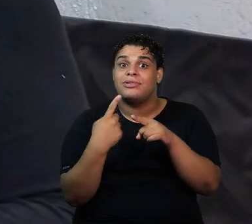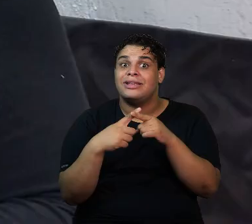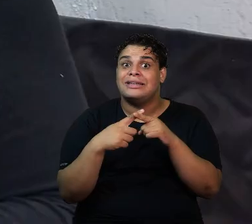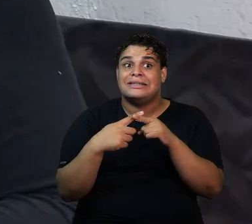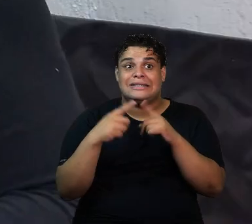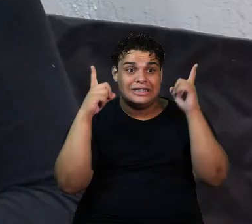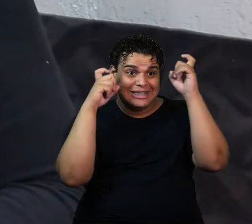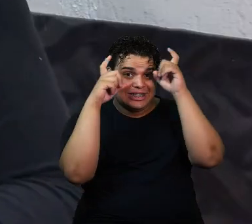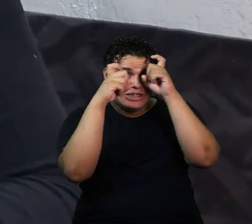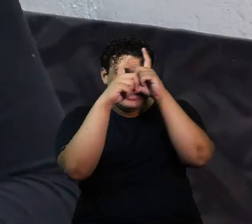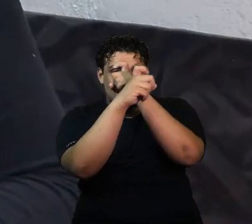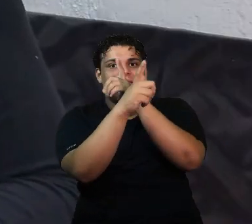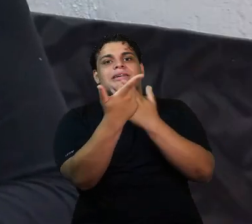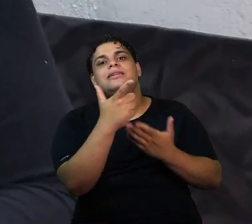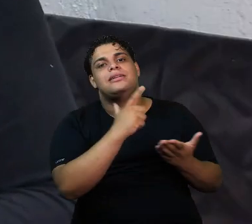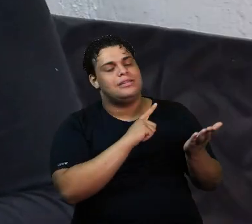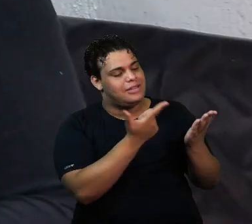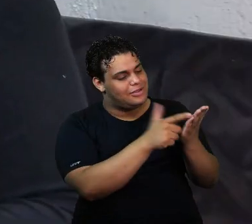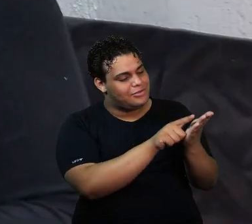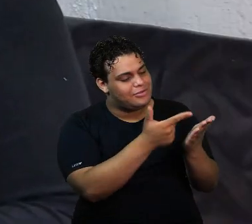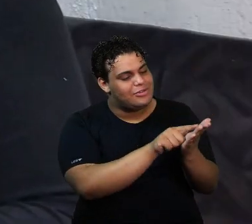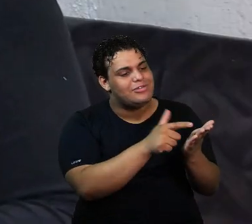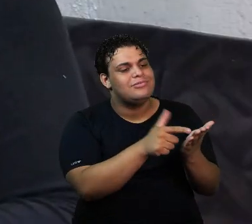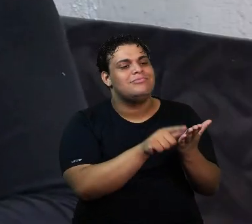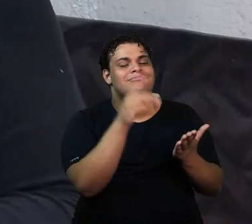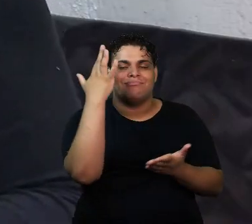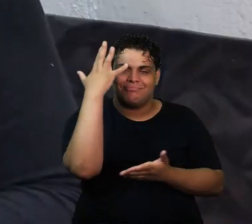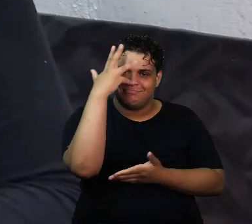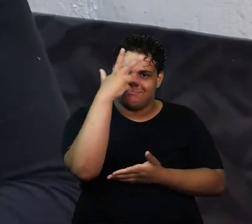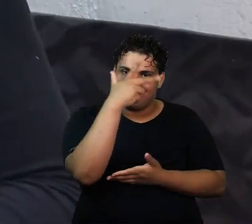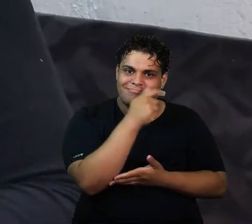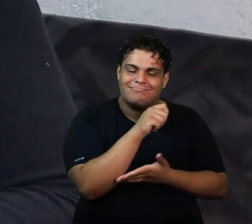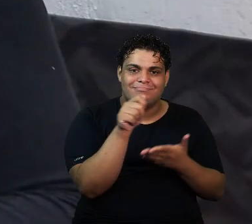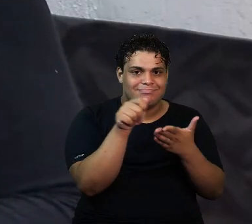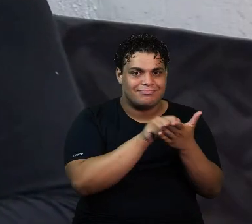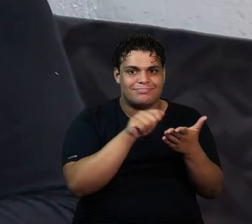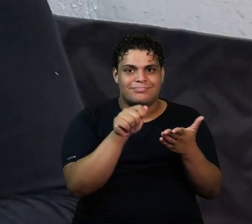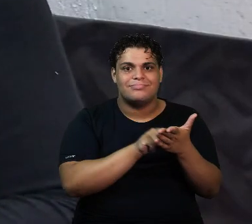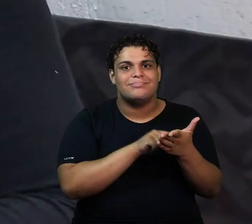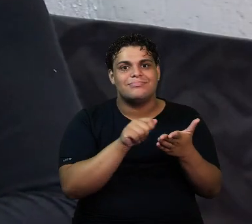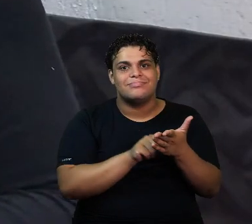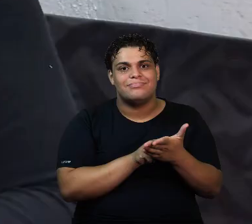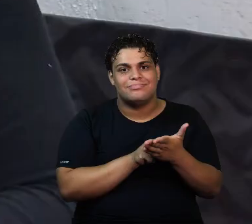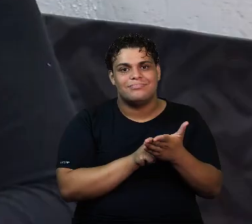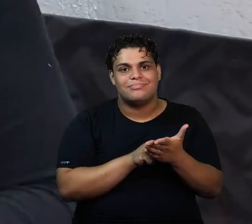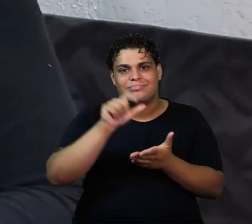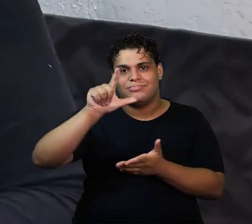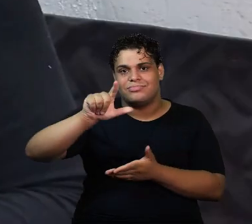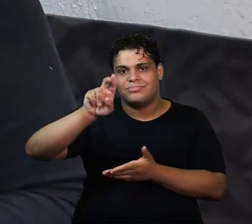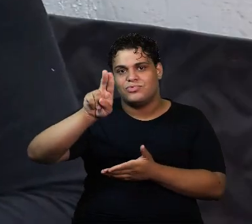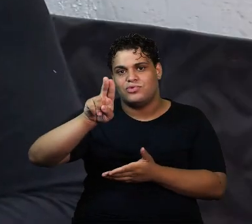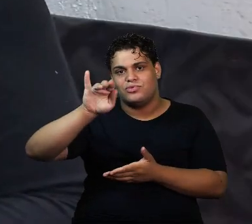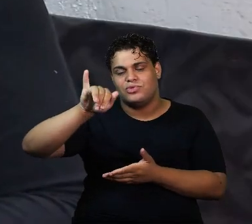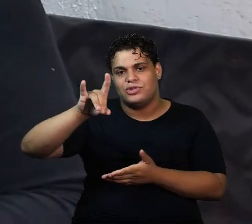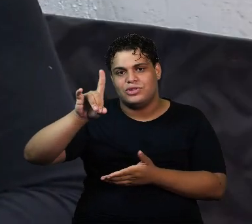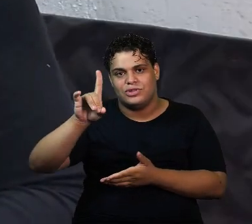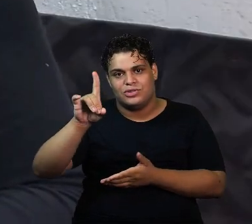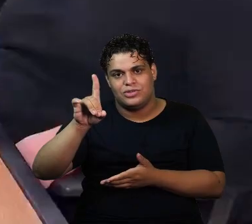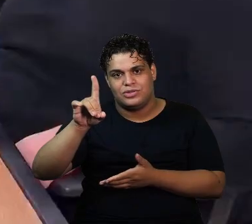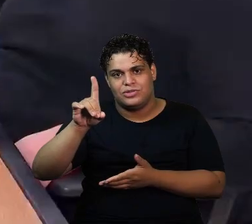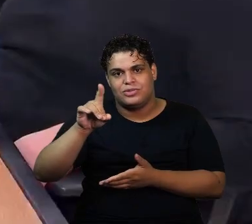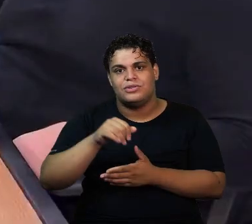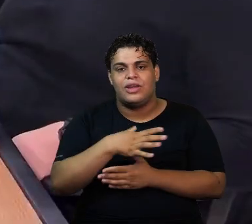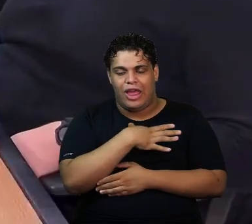realmente. Tem o livro, né, que ficou lindo, escrito até pelo Luigi, né, que é filho do Rafael, o